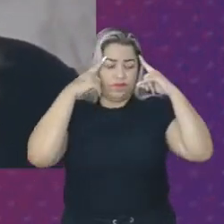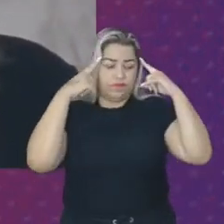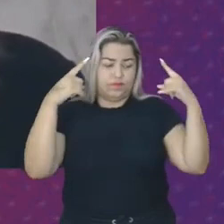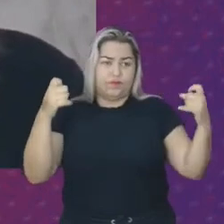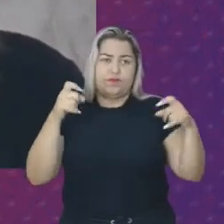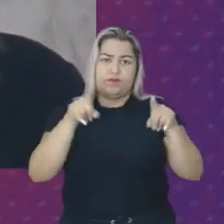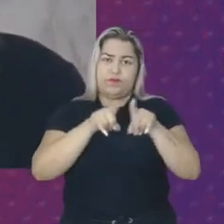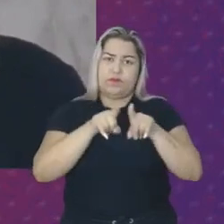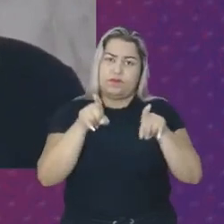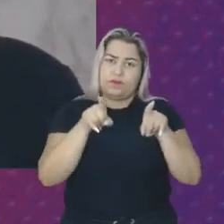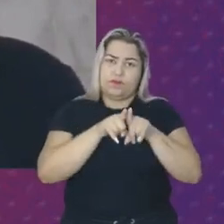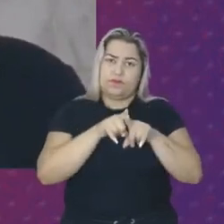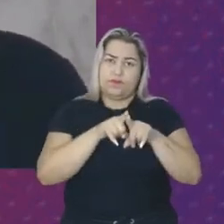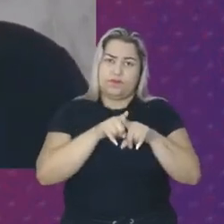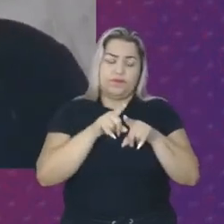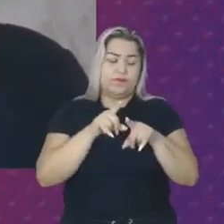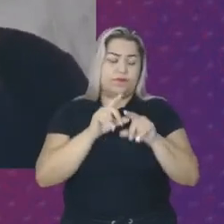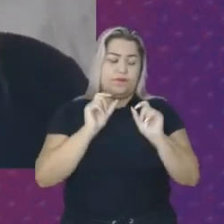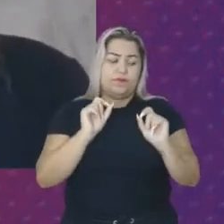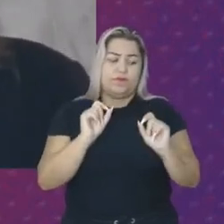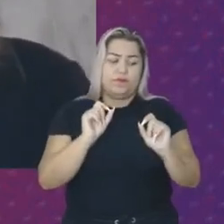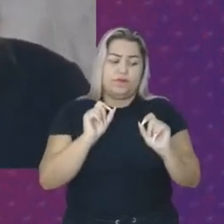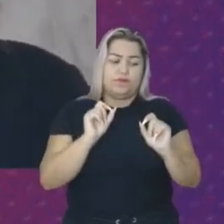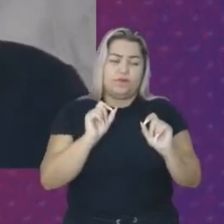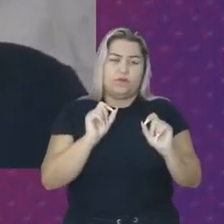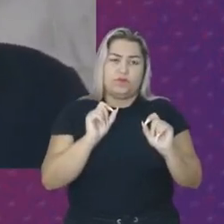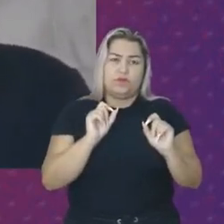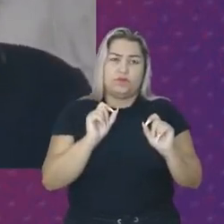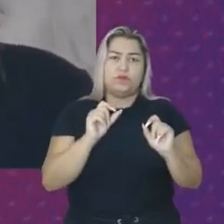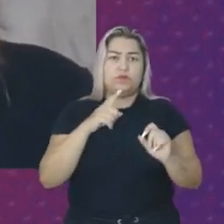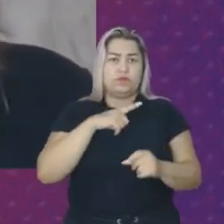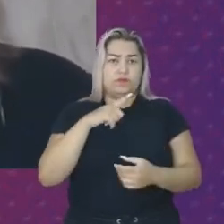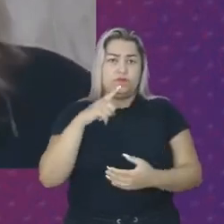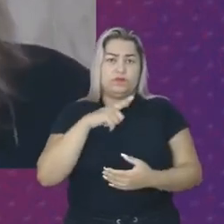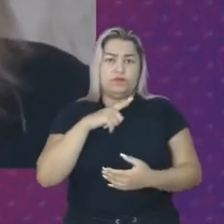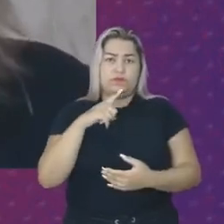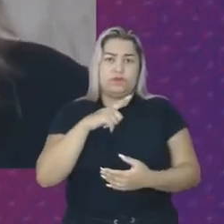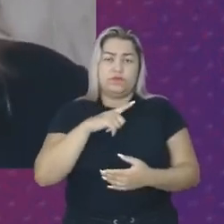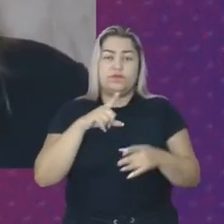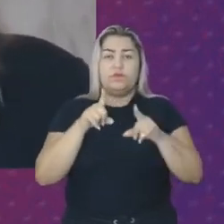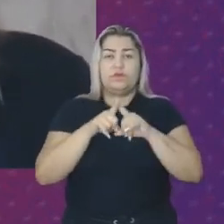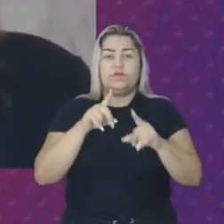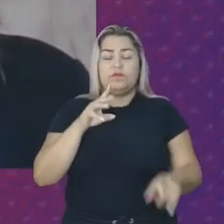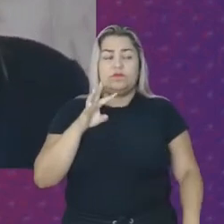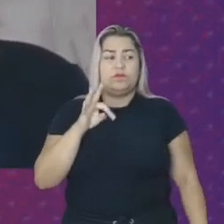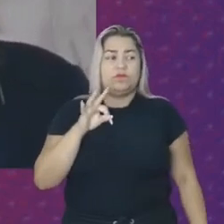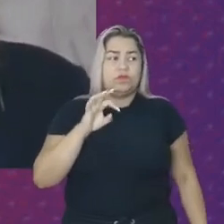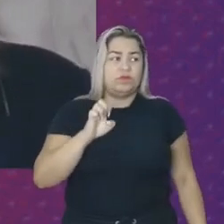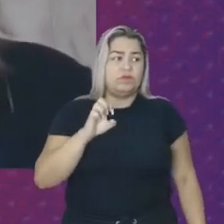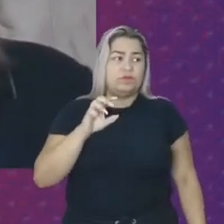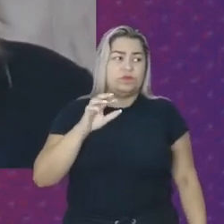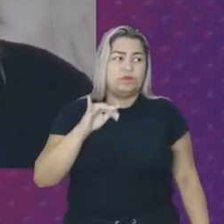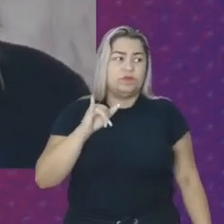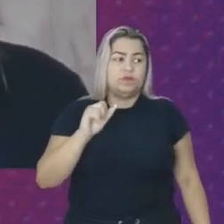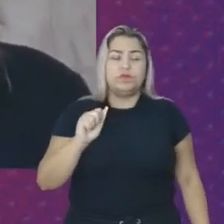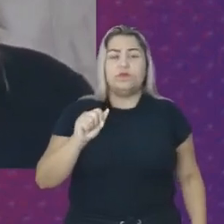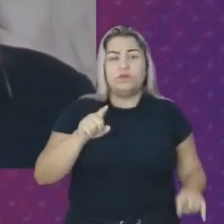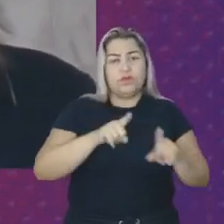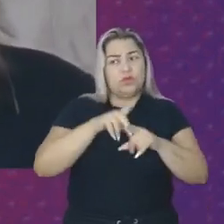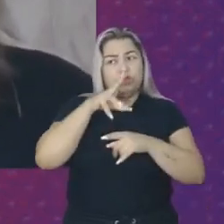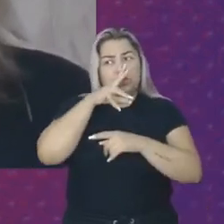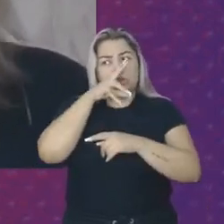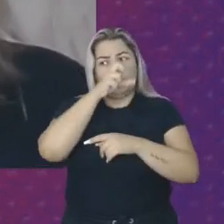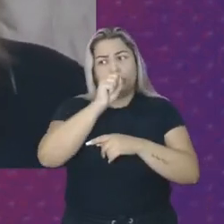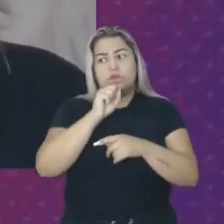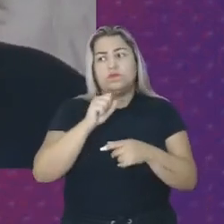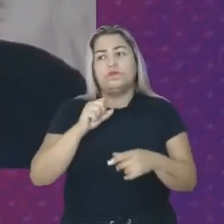e também a previsão, né, de que tenhamos a prevenção terciária, né, com fortalecimento das